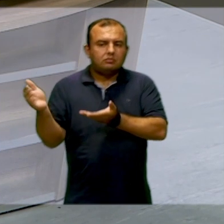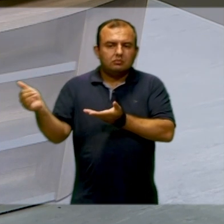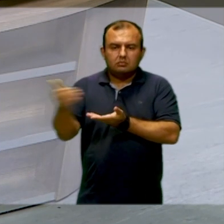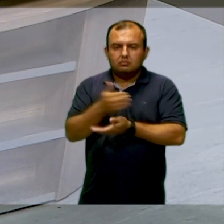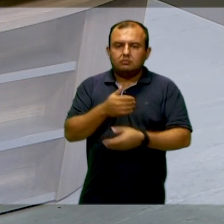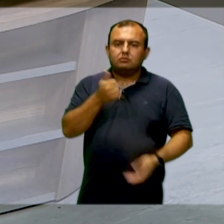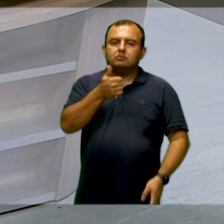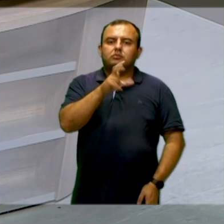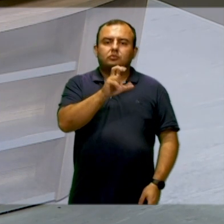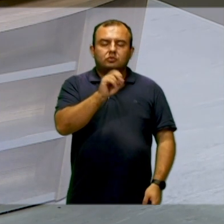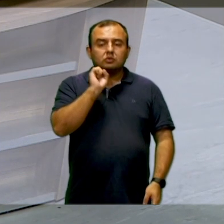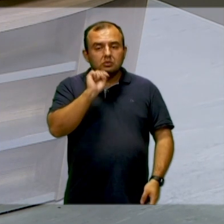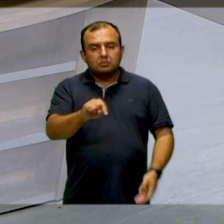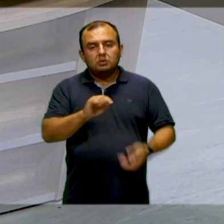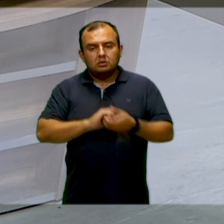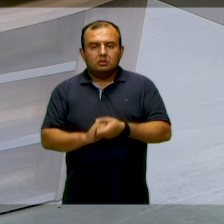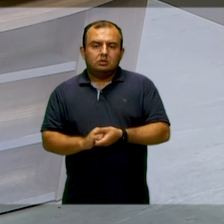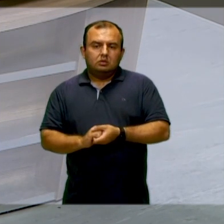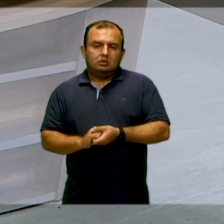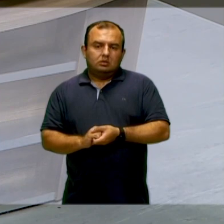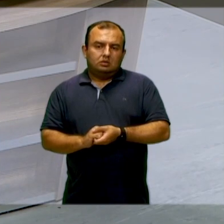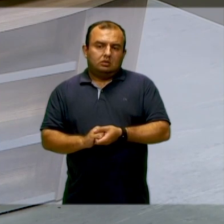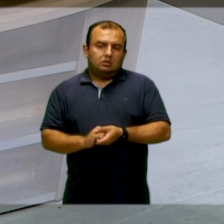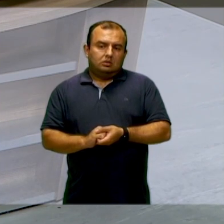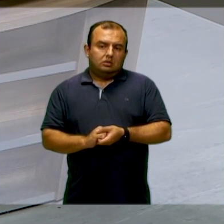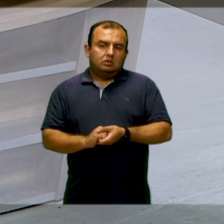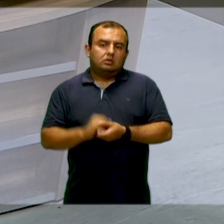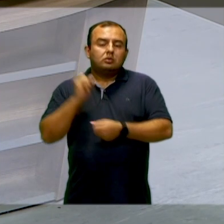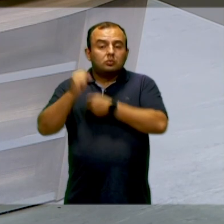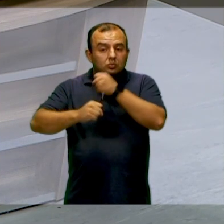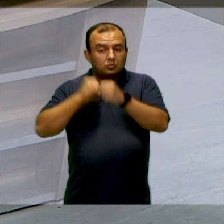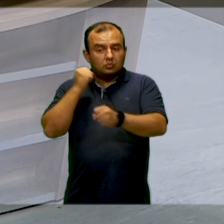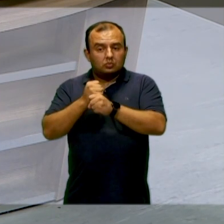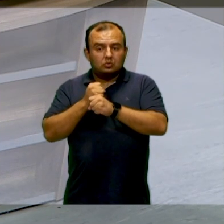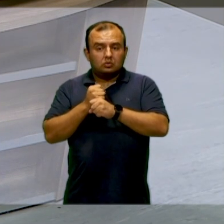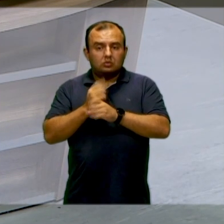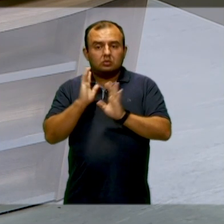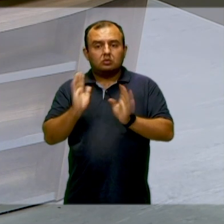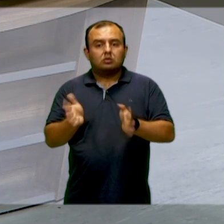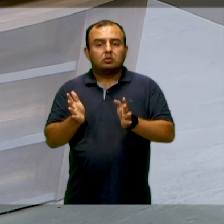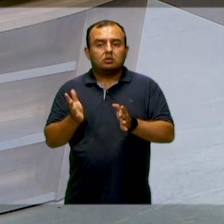teve foi de 150 mil. Ano. Então, já